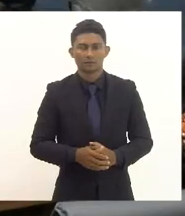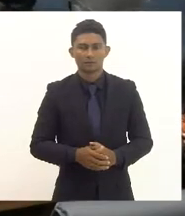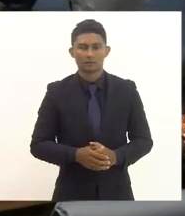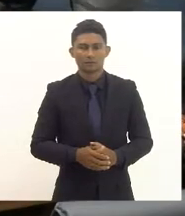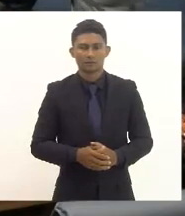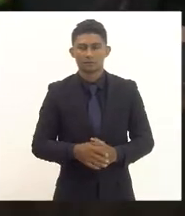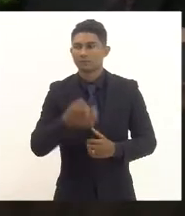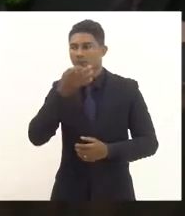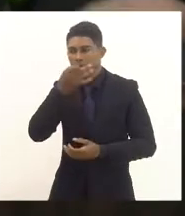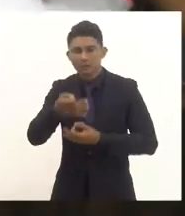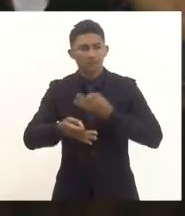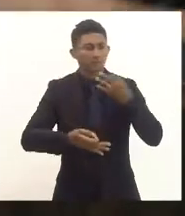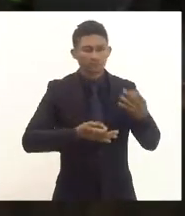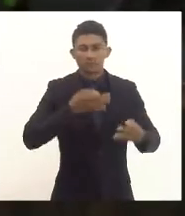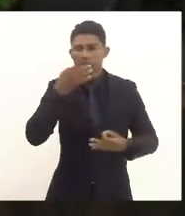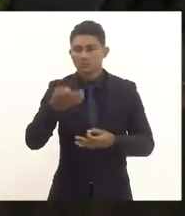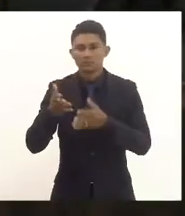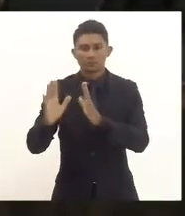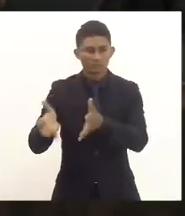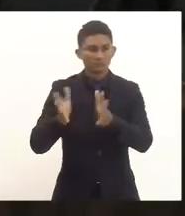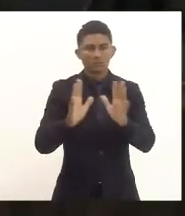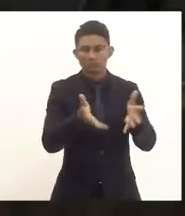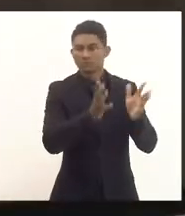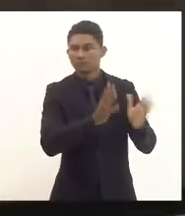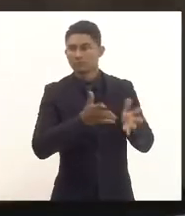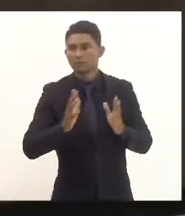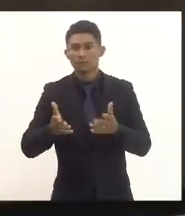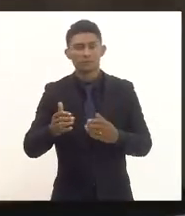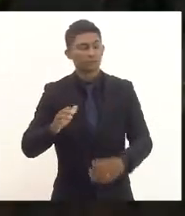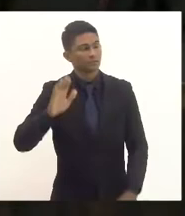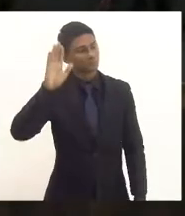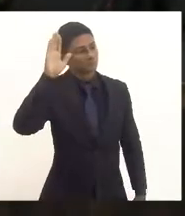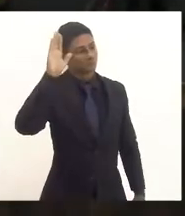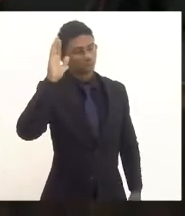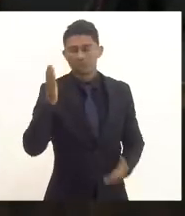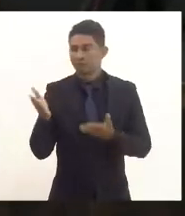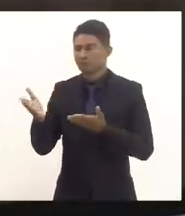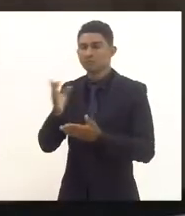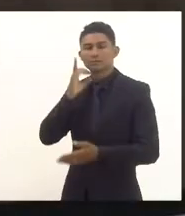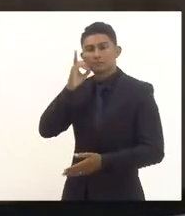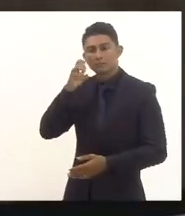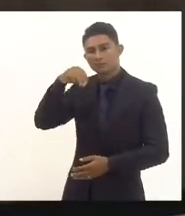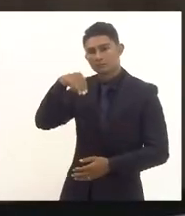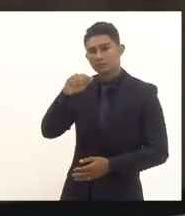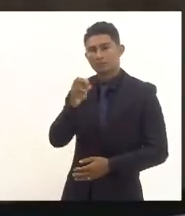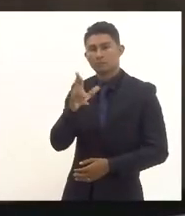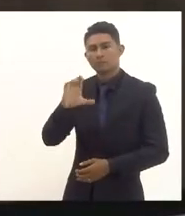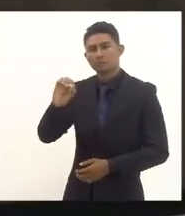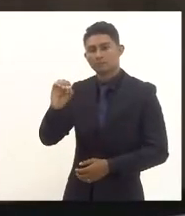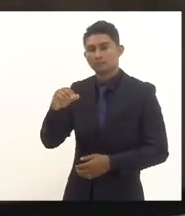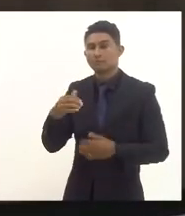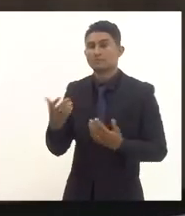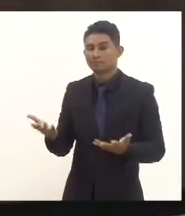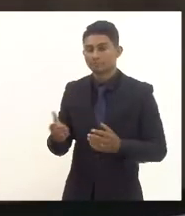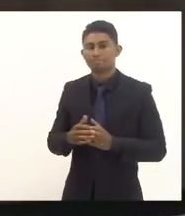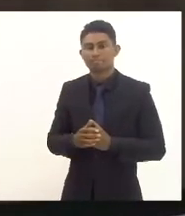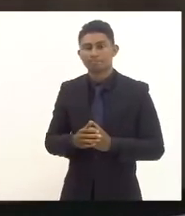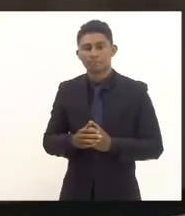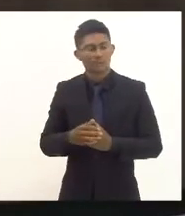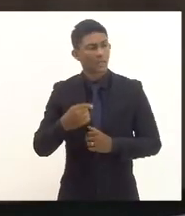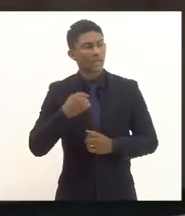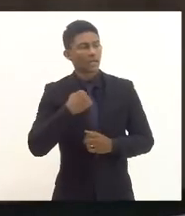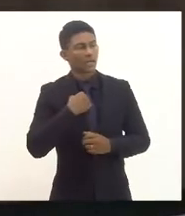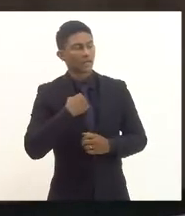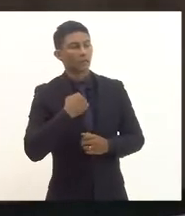e os pareceres emitidos questão de ordem Presidente questão de ordem pra do macio eu conclui o pedido o silência eu não